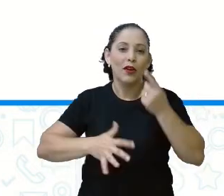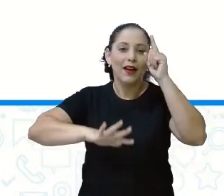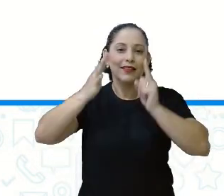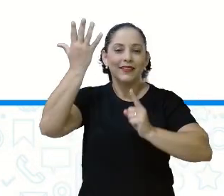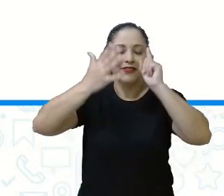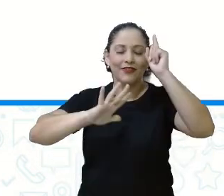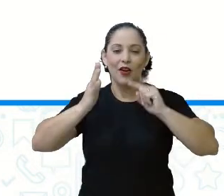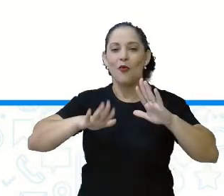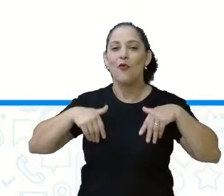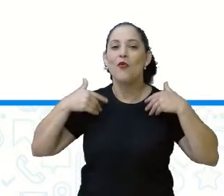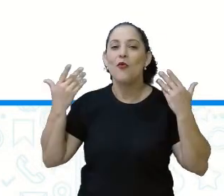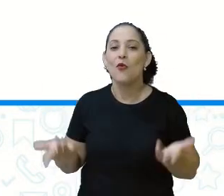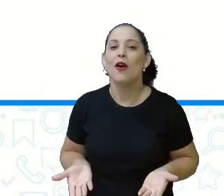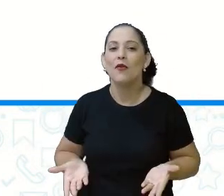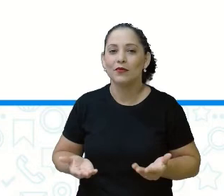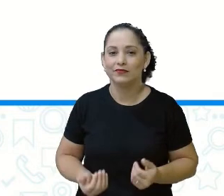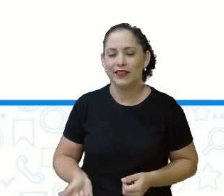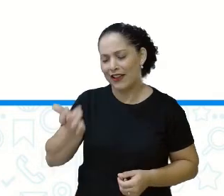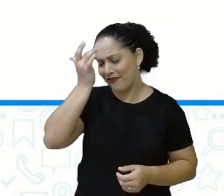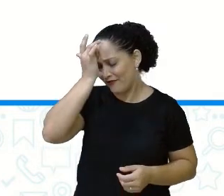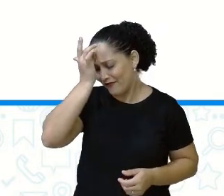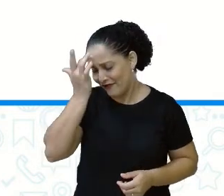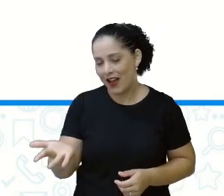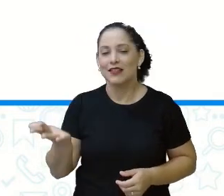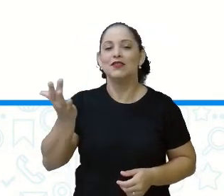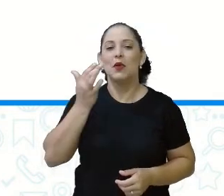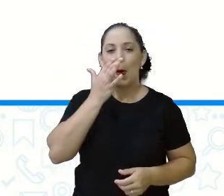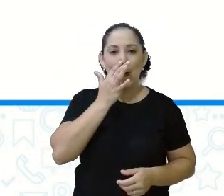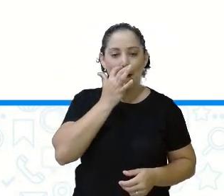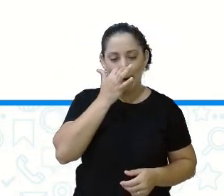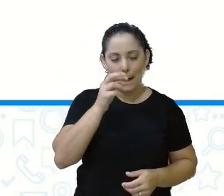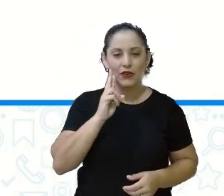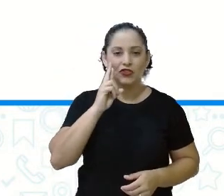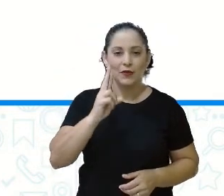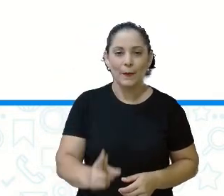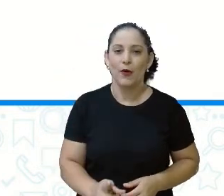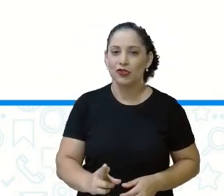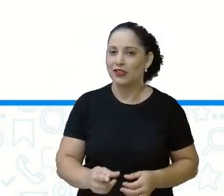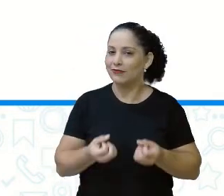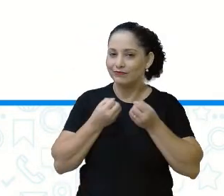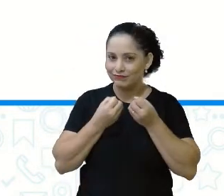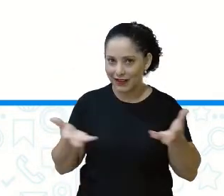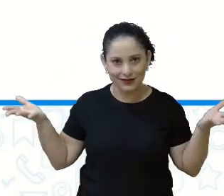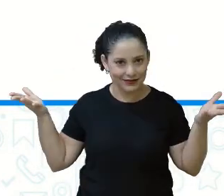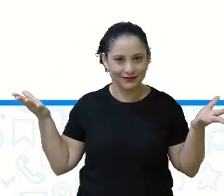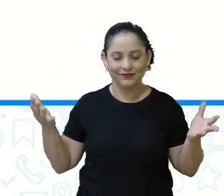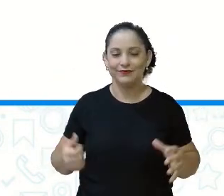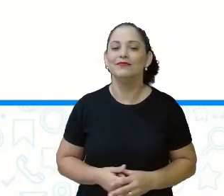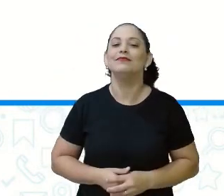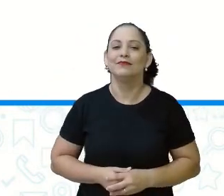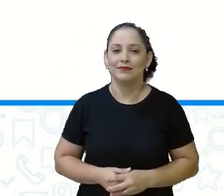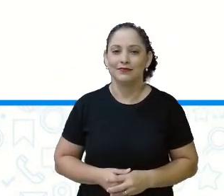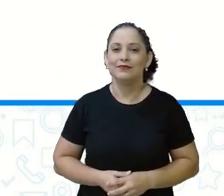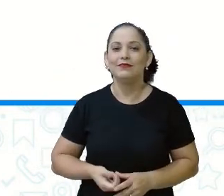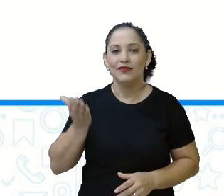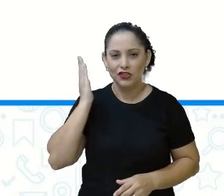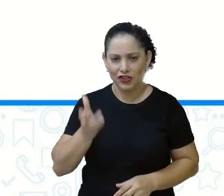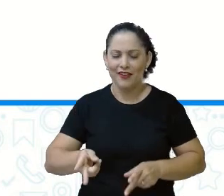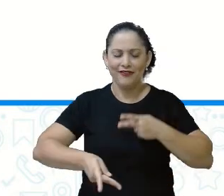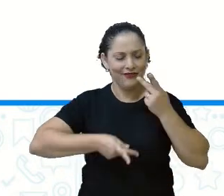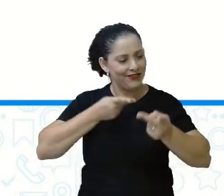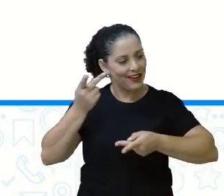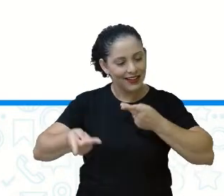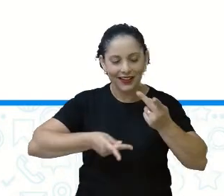é fácil demais. Gente, é uma resposta dada praticamente, porque eu falei bastante